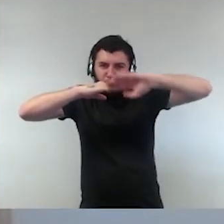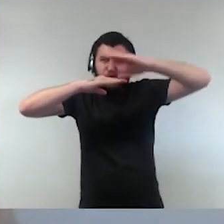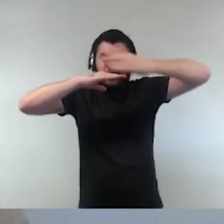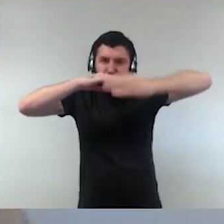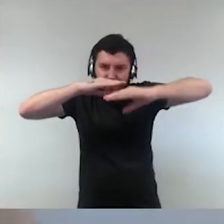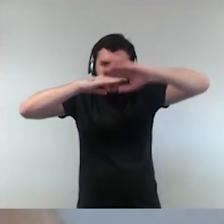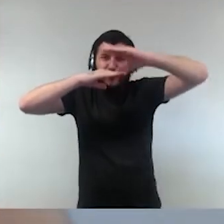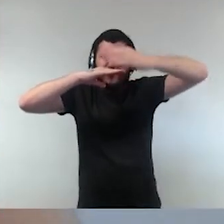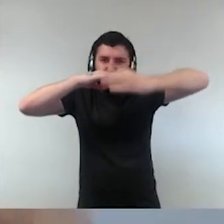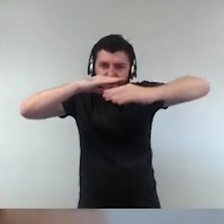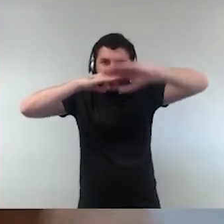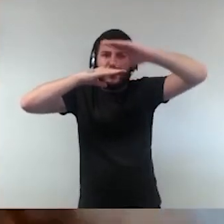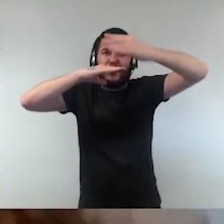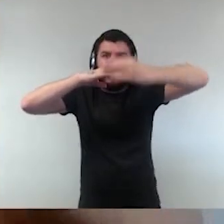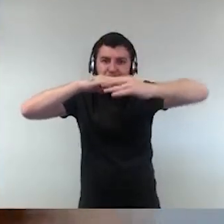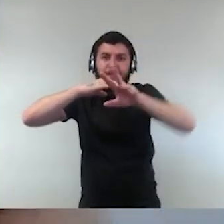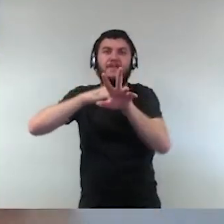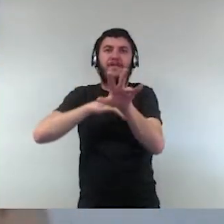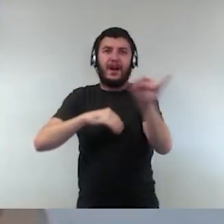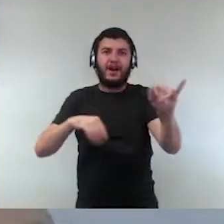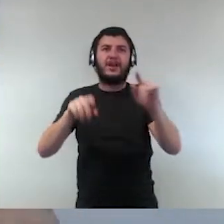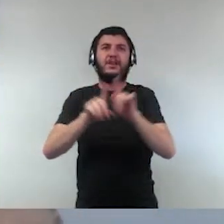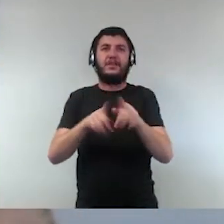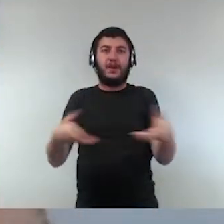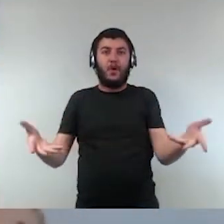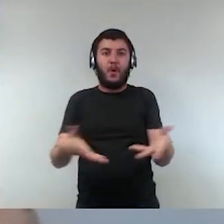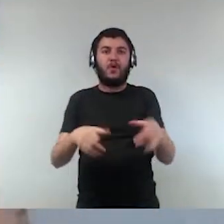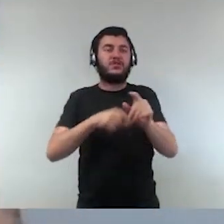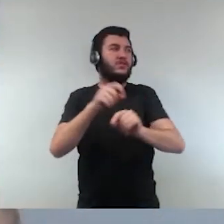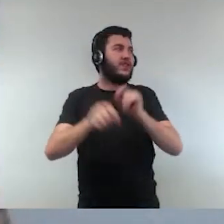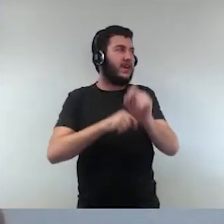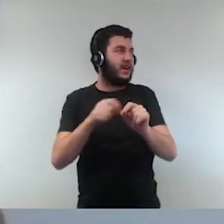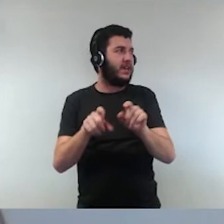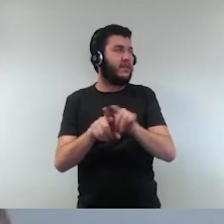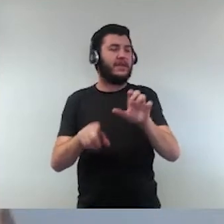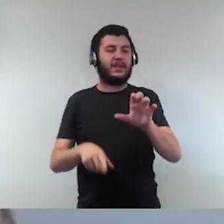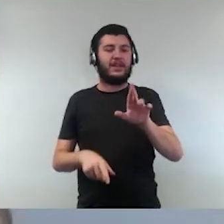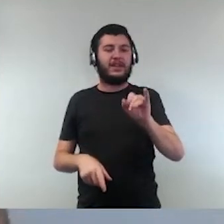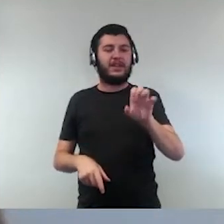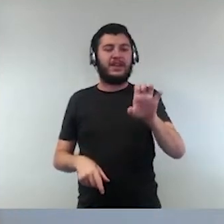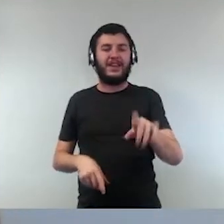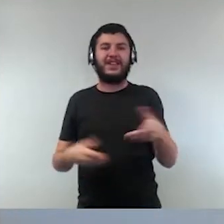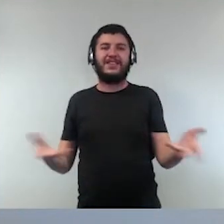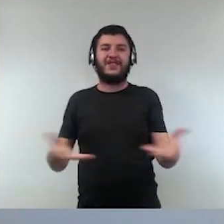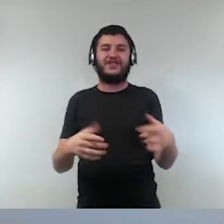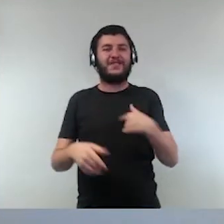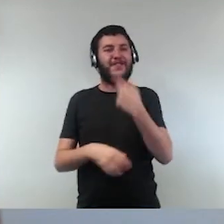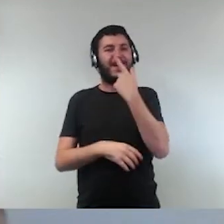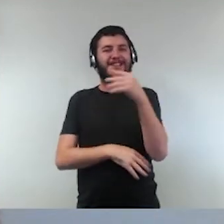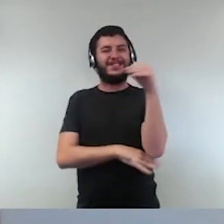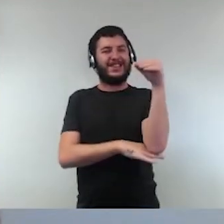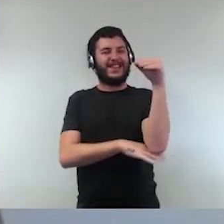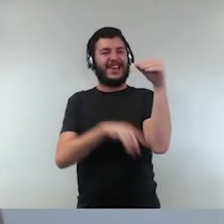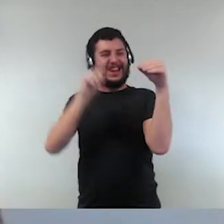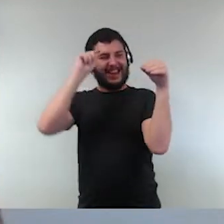hoje é generalizada, e o Gustavo Franco até diz que o cisne hoje não é só negro, ele é azul e sem cabeça, enfim,